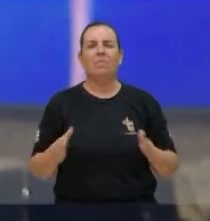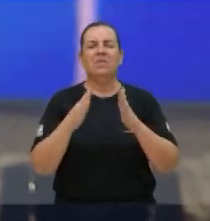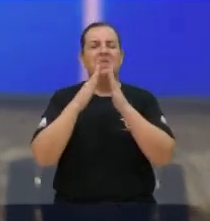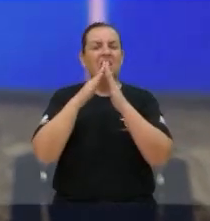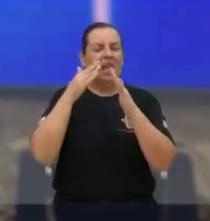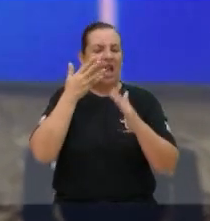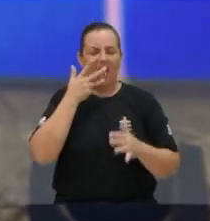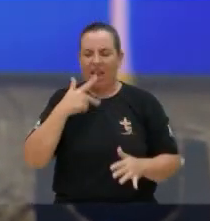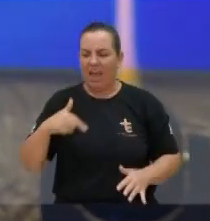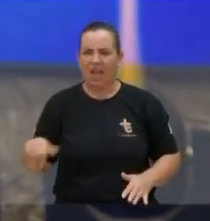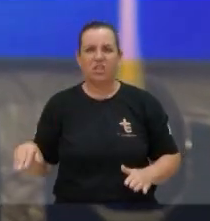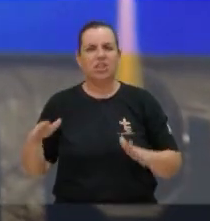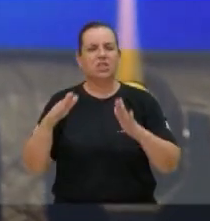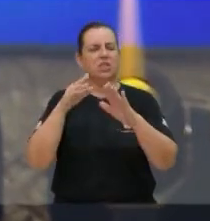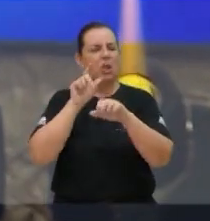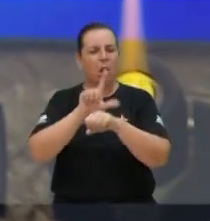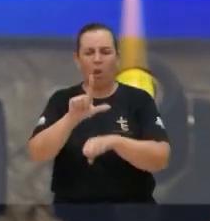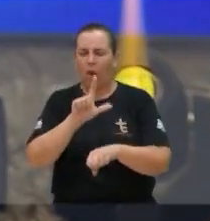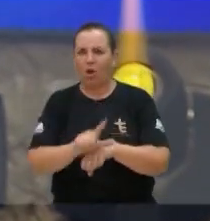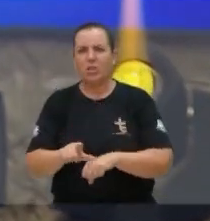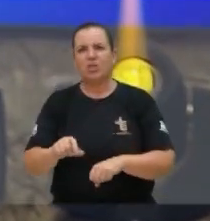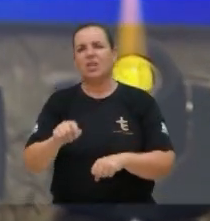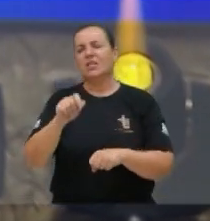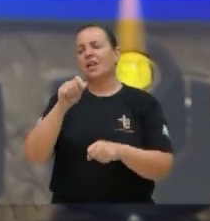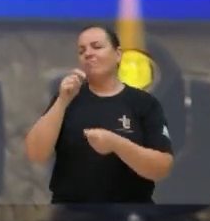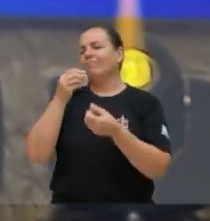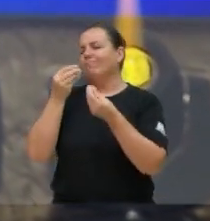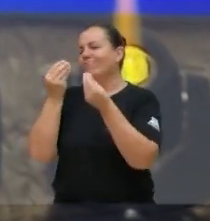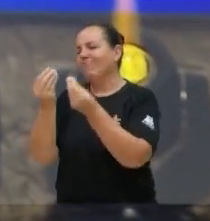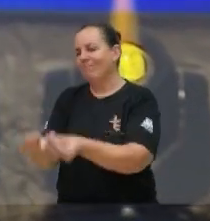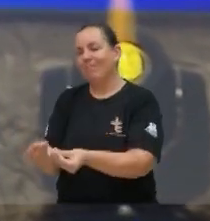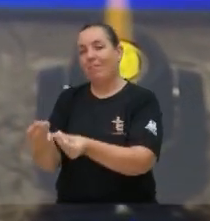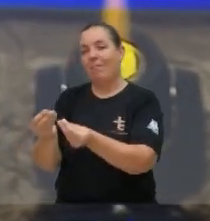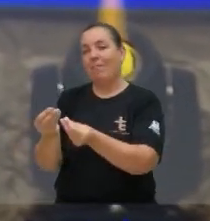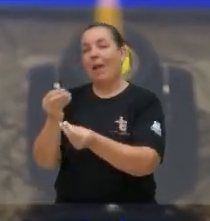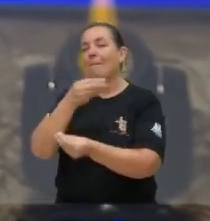comércios, todos dedicados a Nossa Senhora do Rocio.